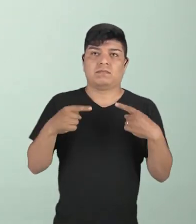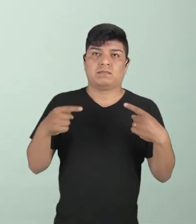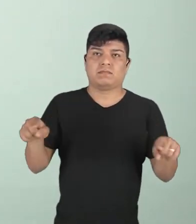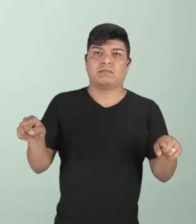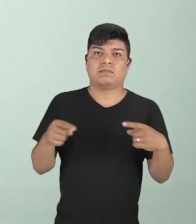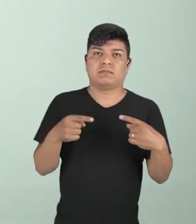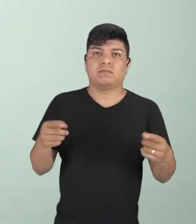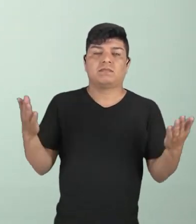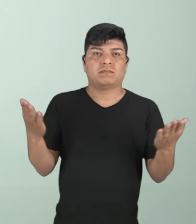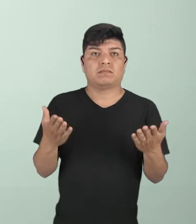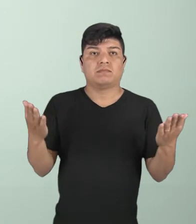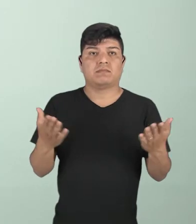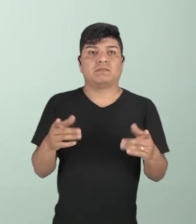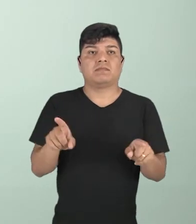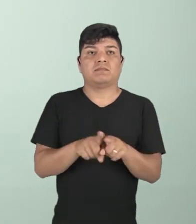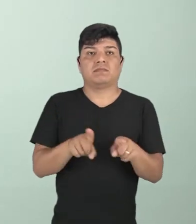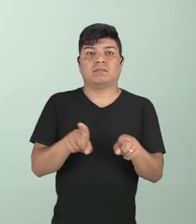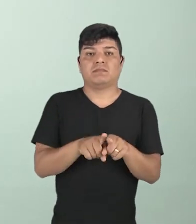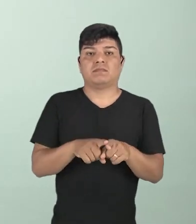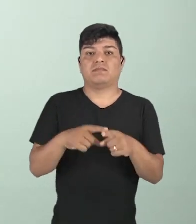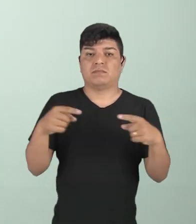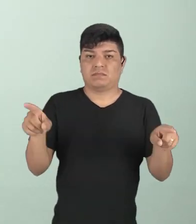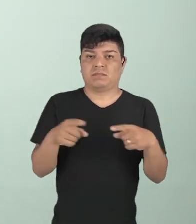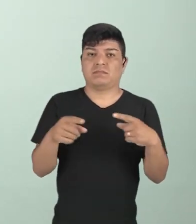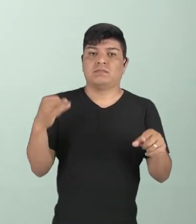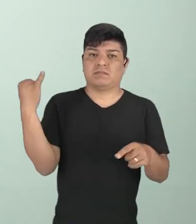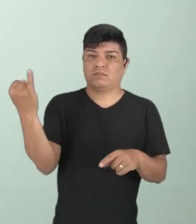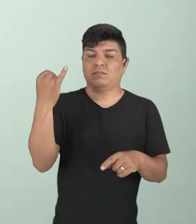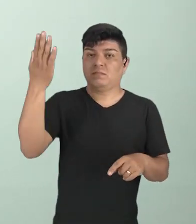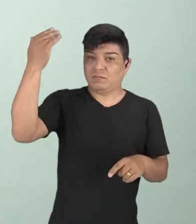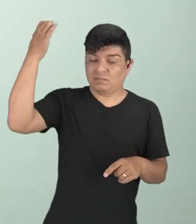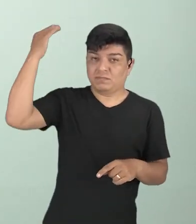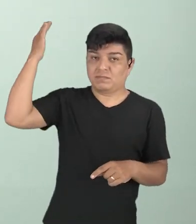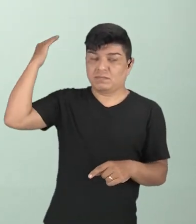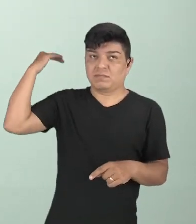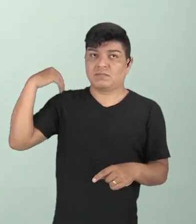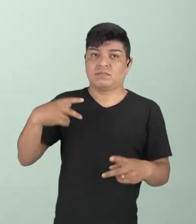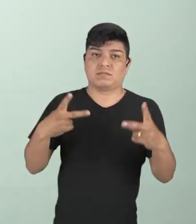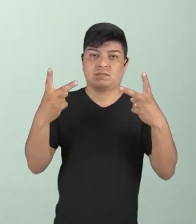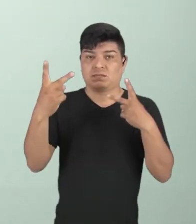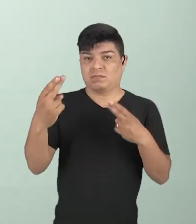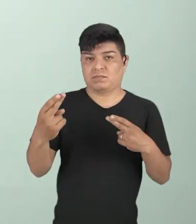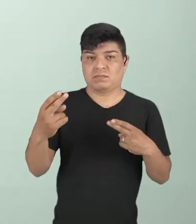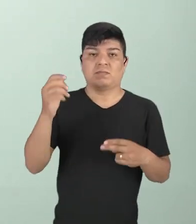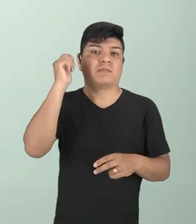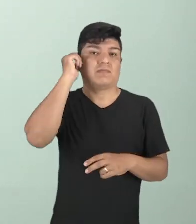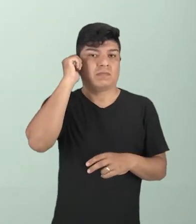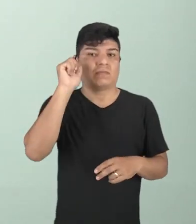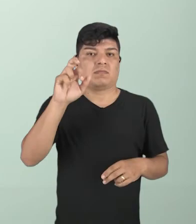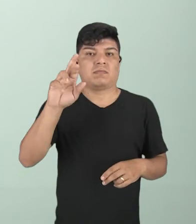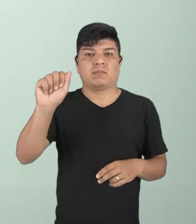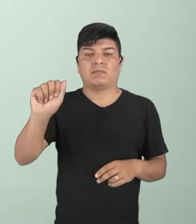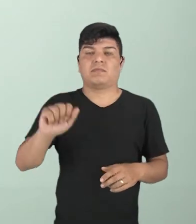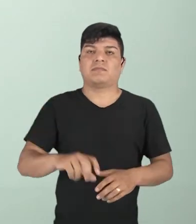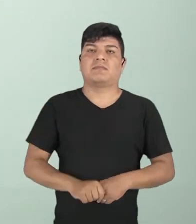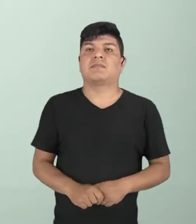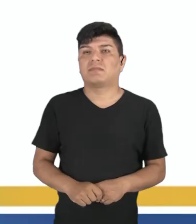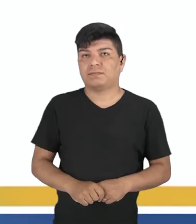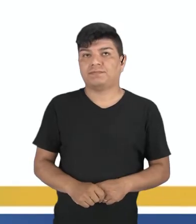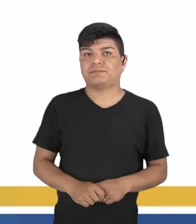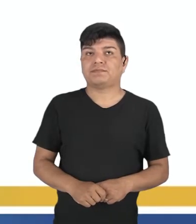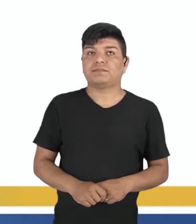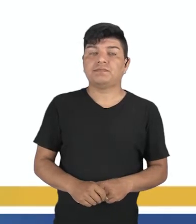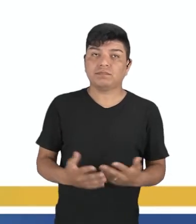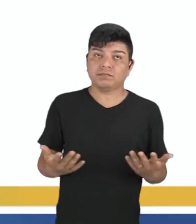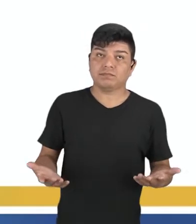músicas contemporâneas, também as músicas que marcaram a época, principalmente essa da chamada Era do Rádio, tá bom? Bom,